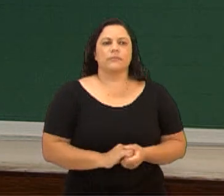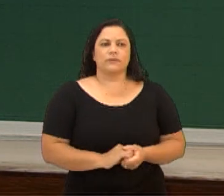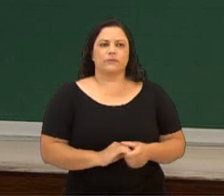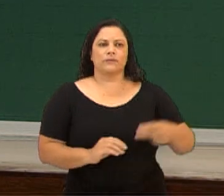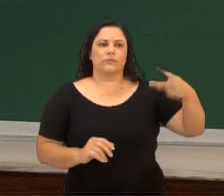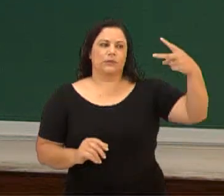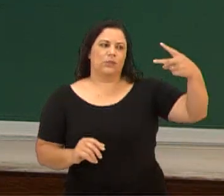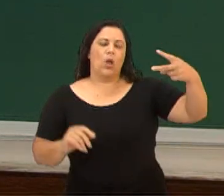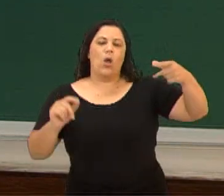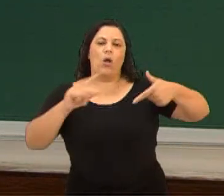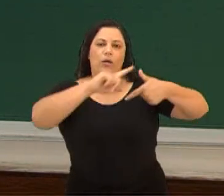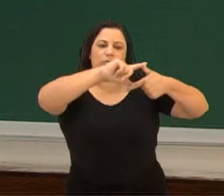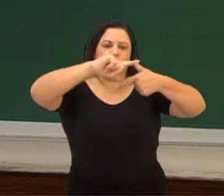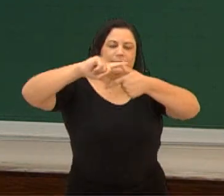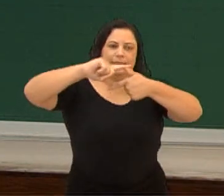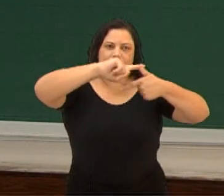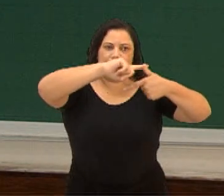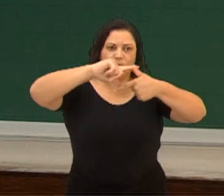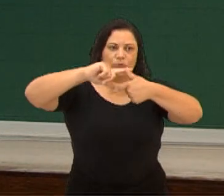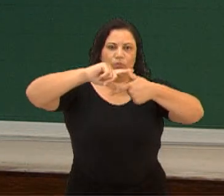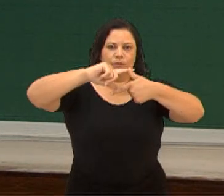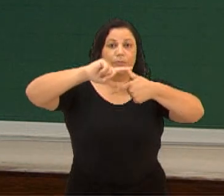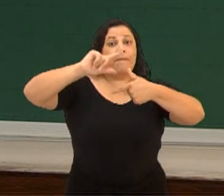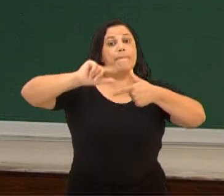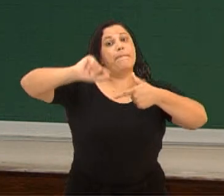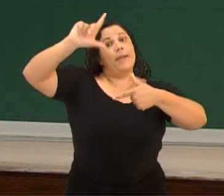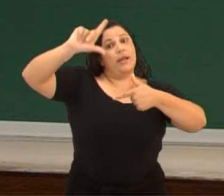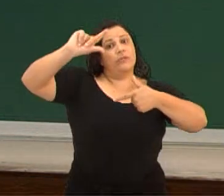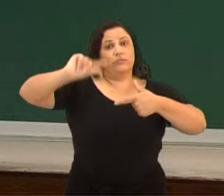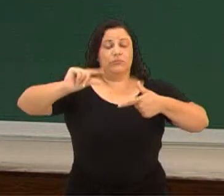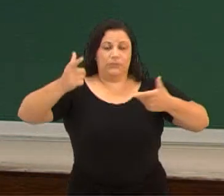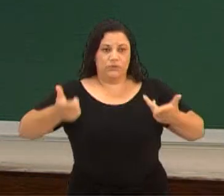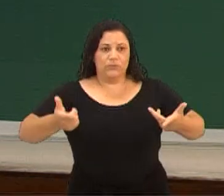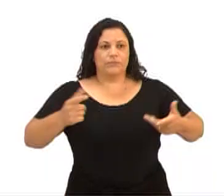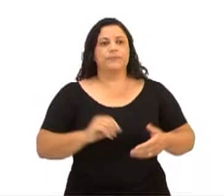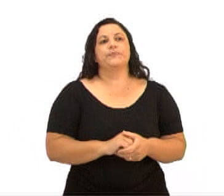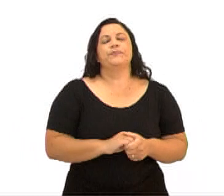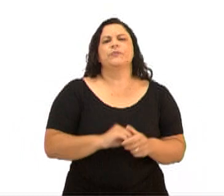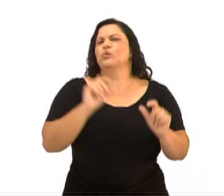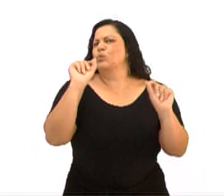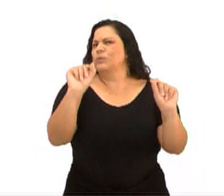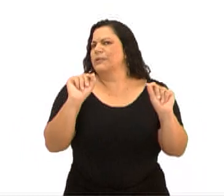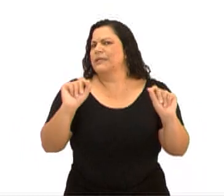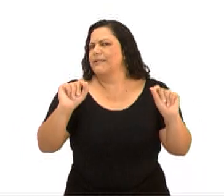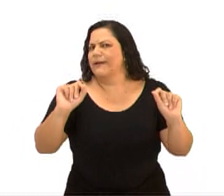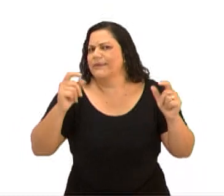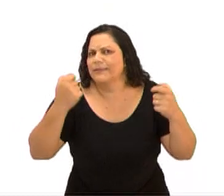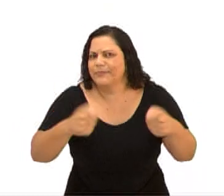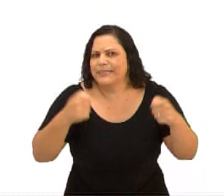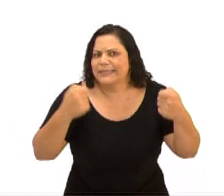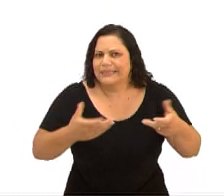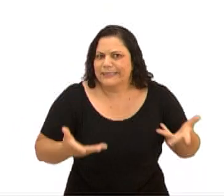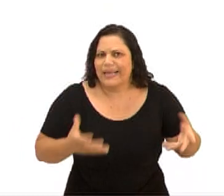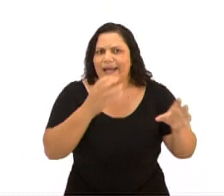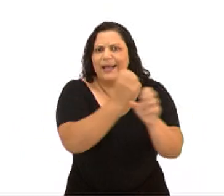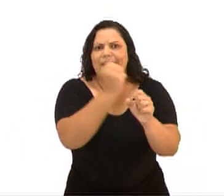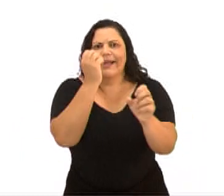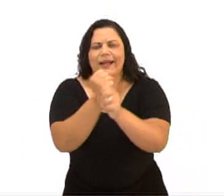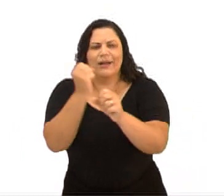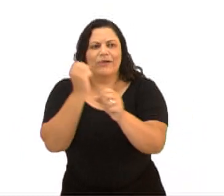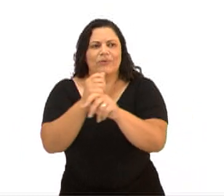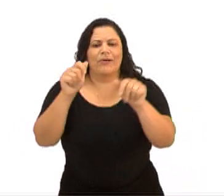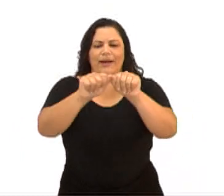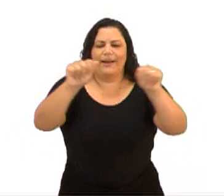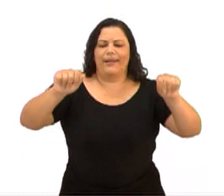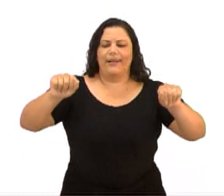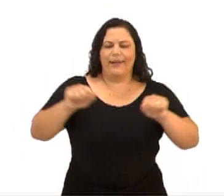2 retângulos, um maior e um menor. Então, o que a gente vai precisar? A gente vai precisar calcular a área